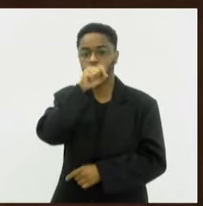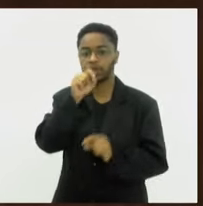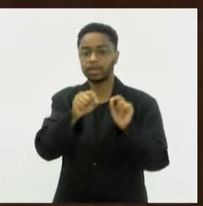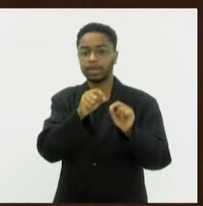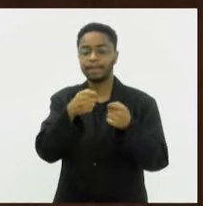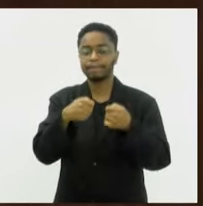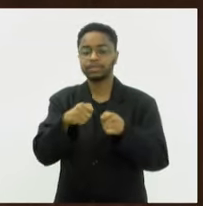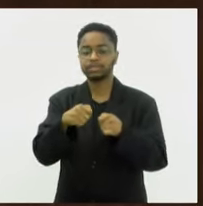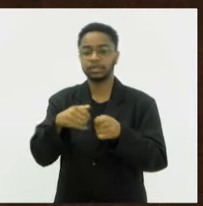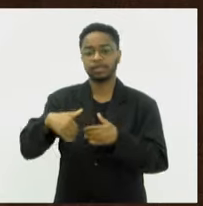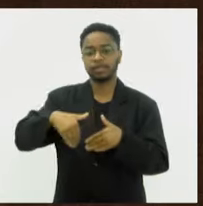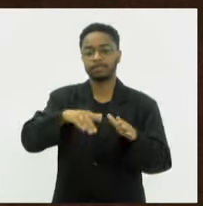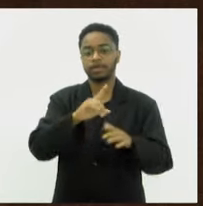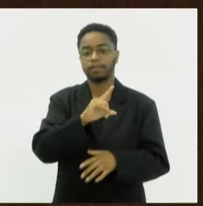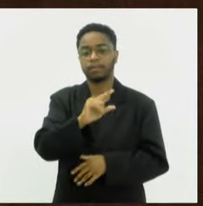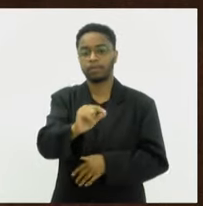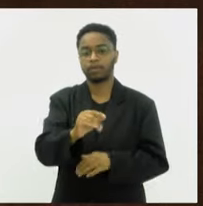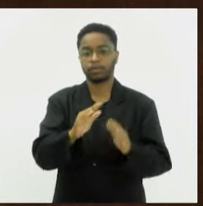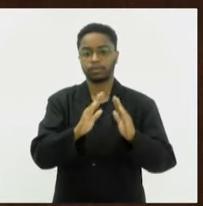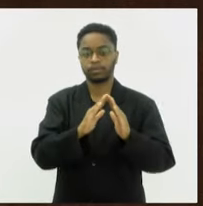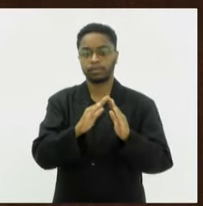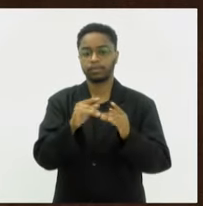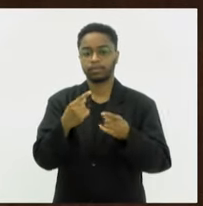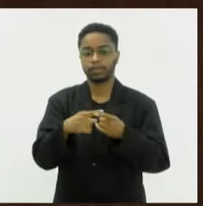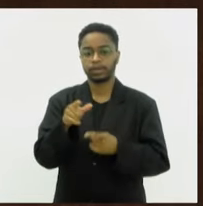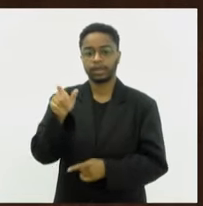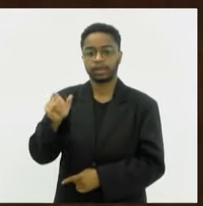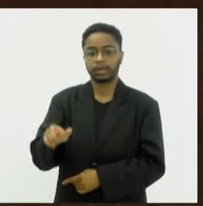filha embora, porque a menina estava